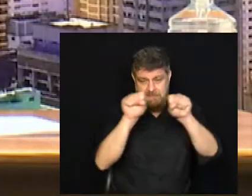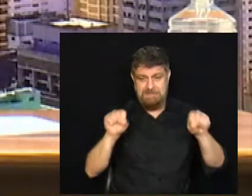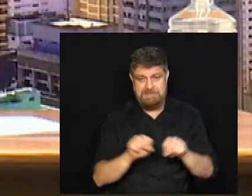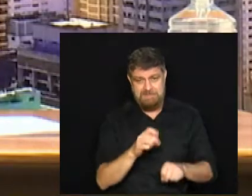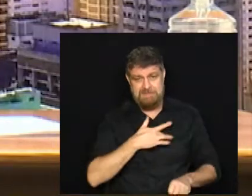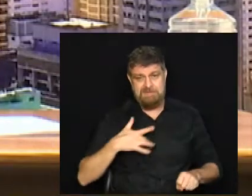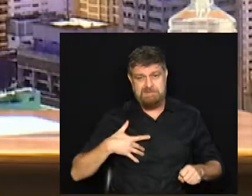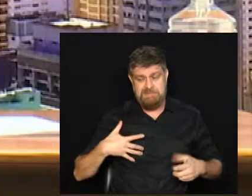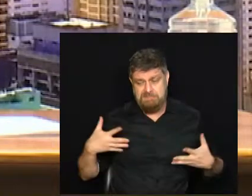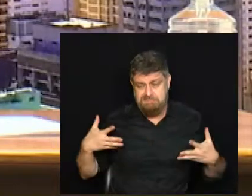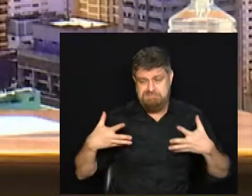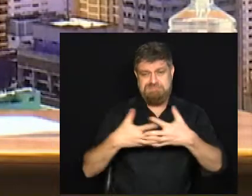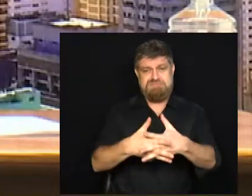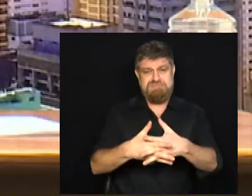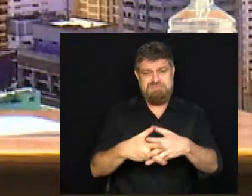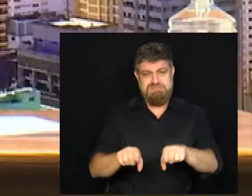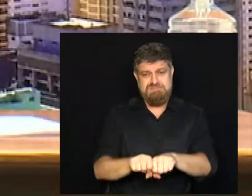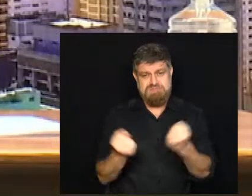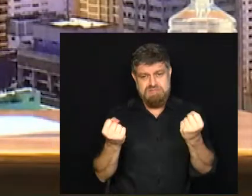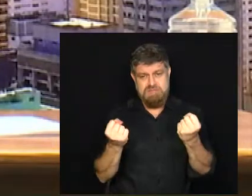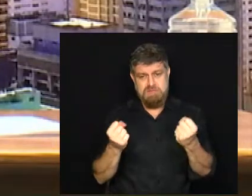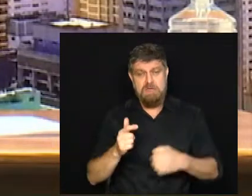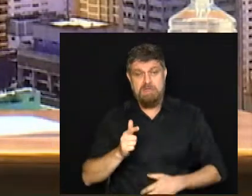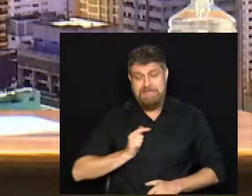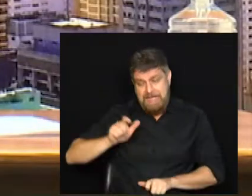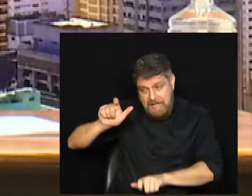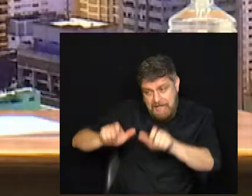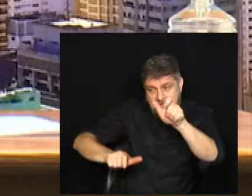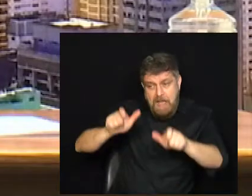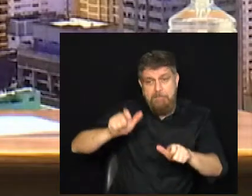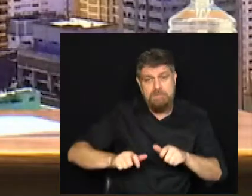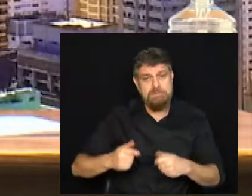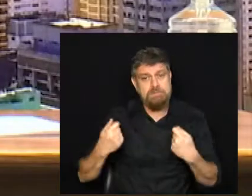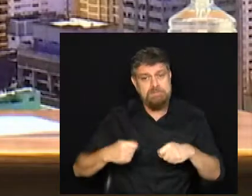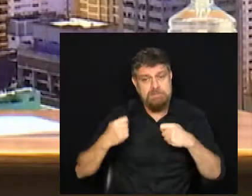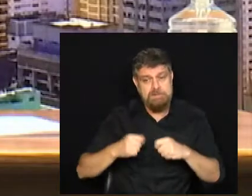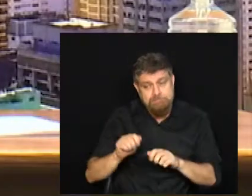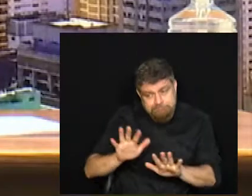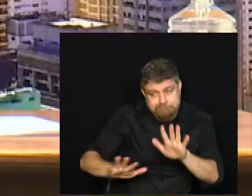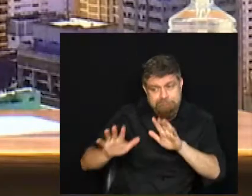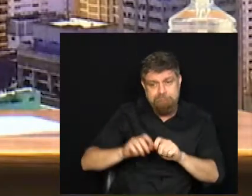saúde. E as pessoas precisam levar isso em consideração.